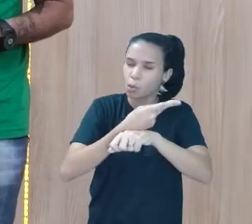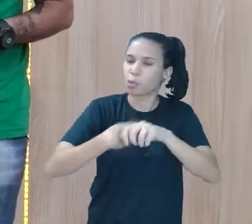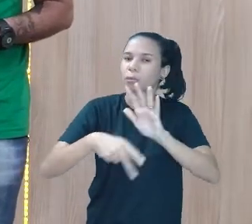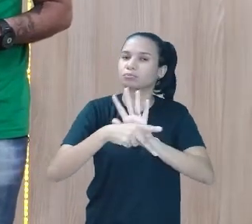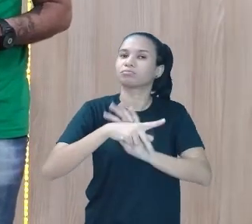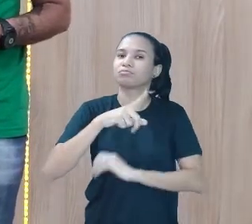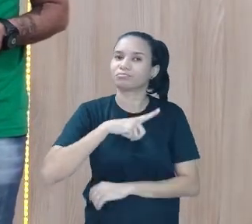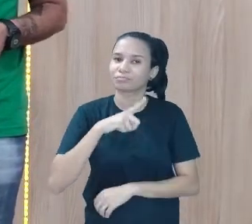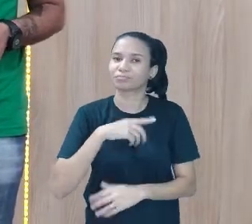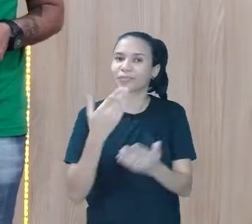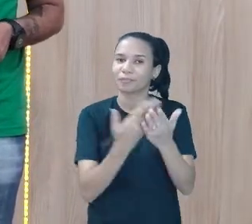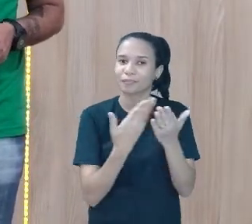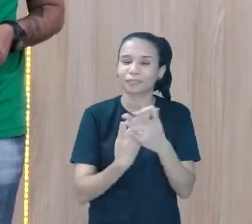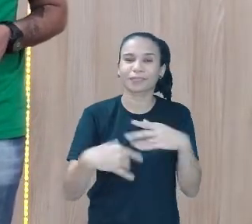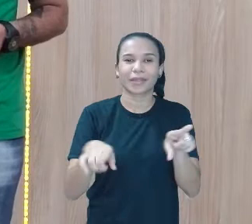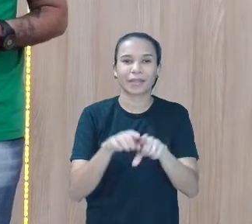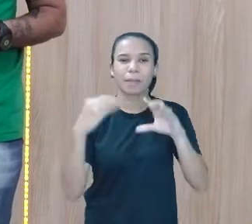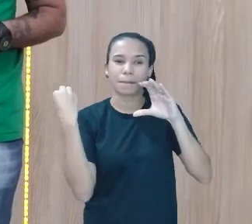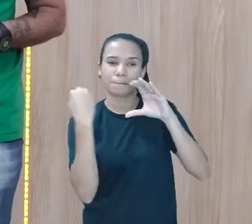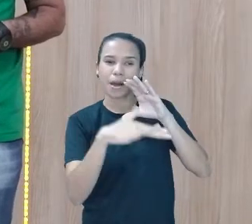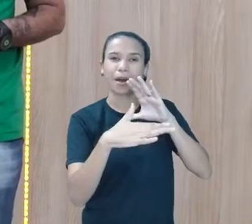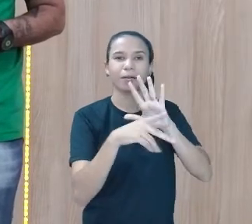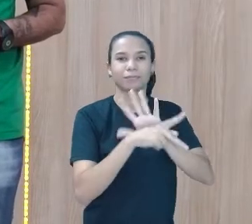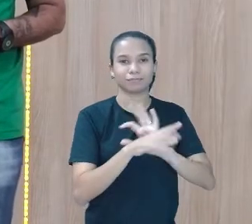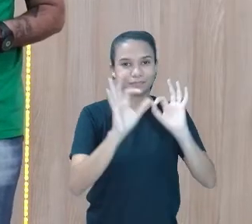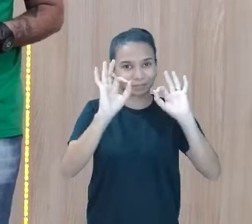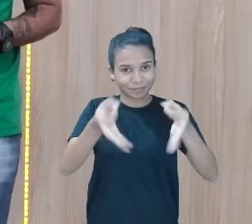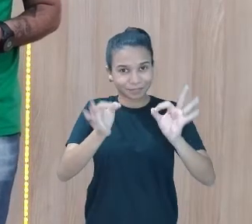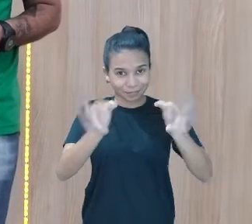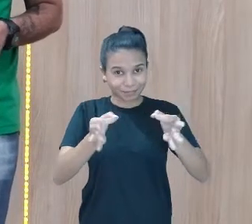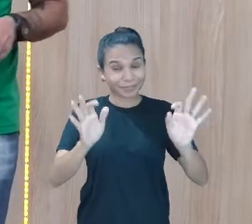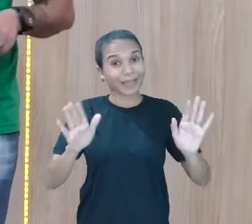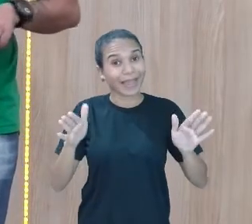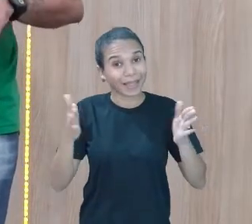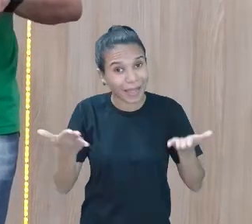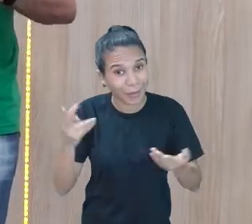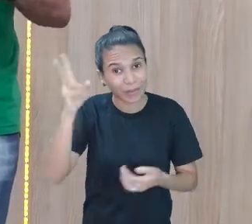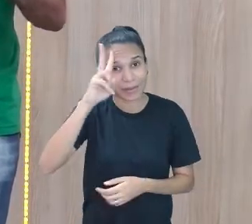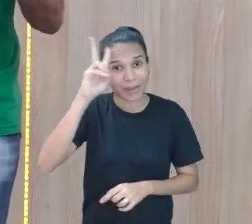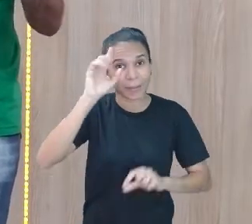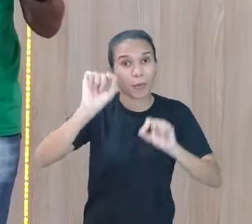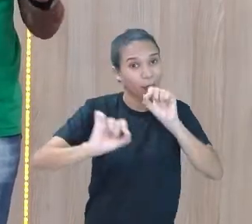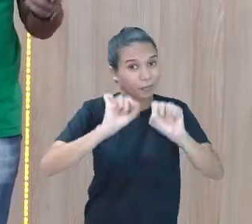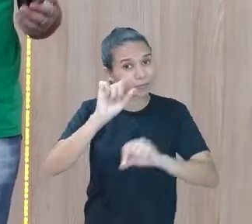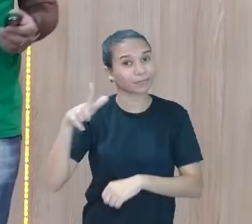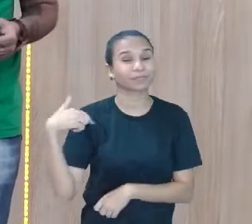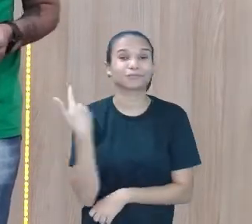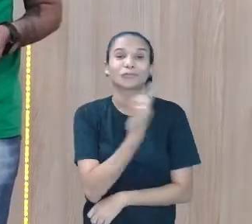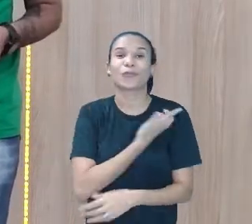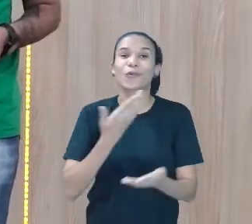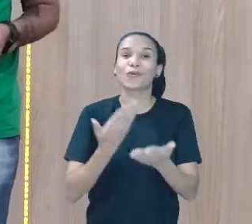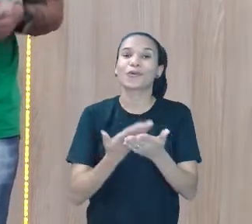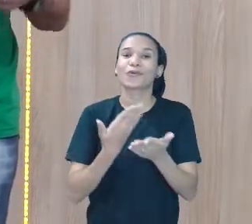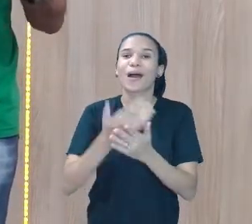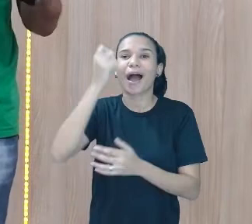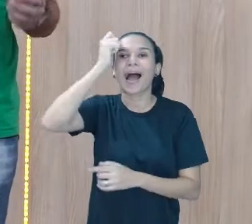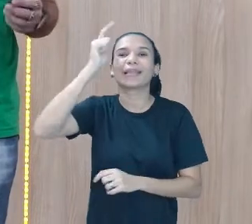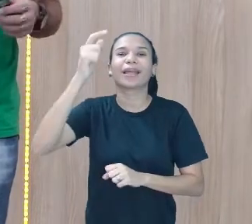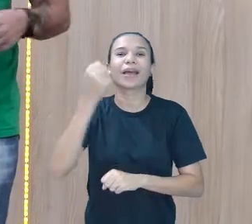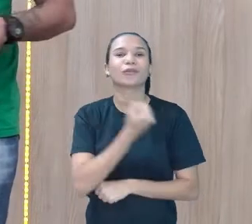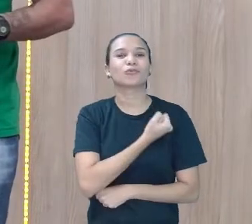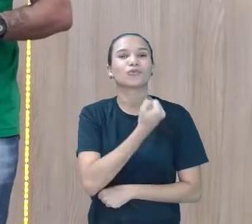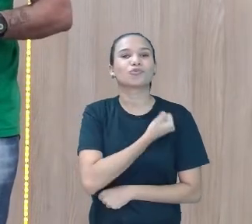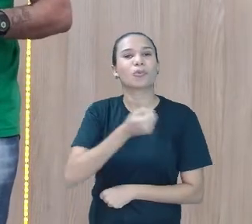turma, procura essa aula e manda lá seu recado, tá certo? Então lembrando que a gente está trabalhando aqui com a ideia de